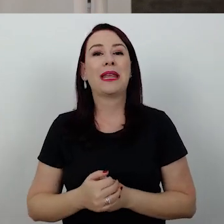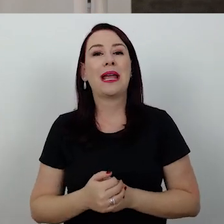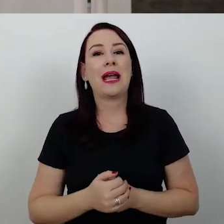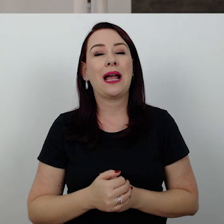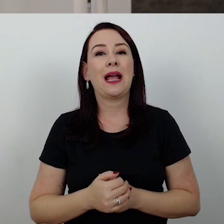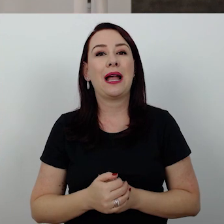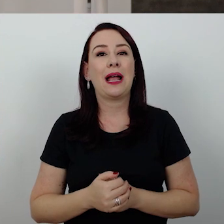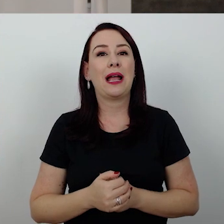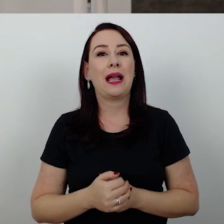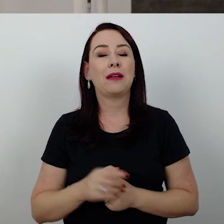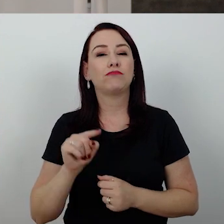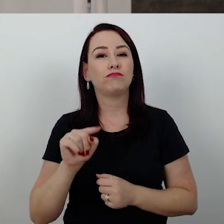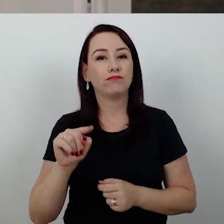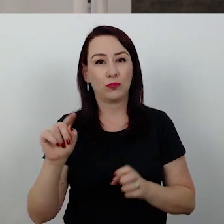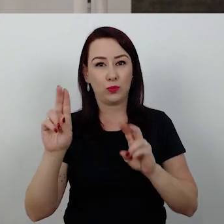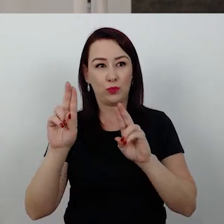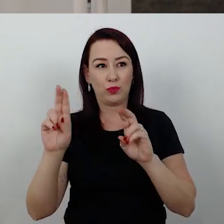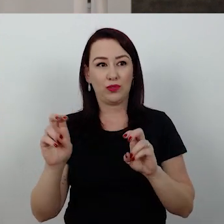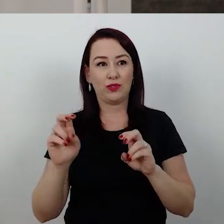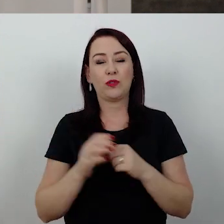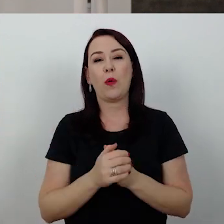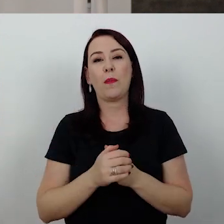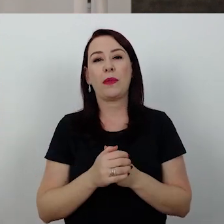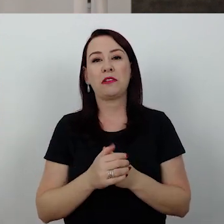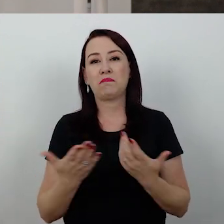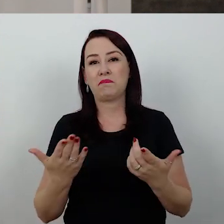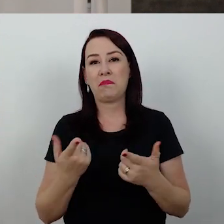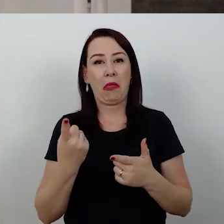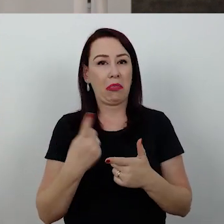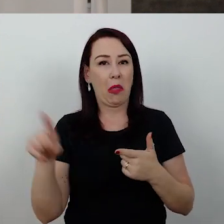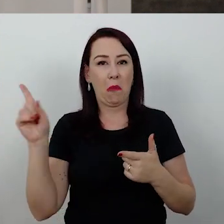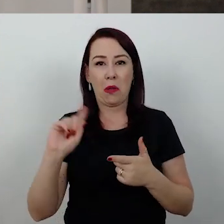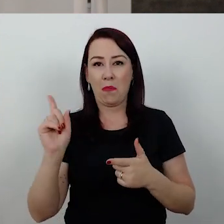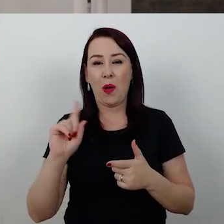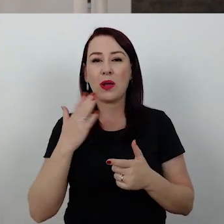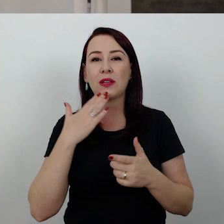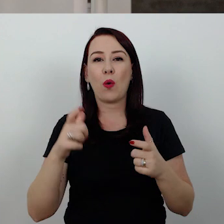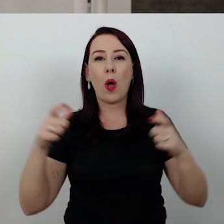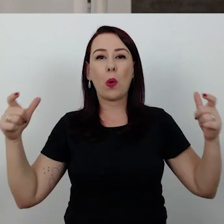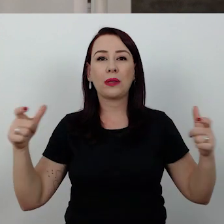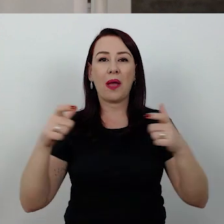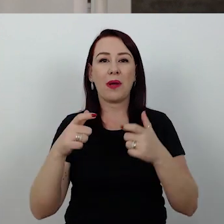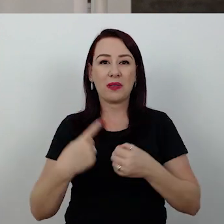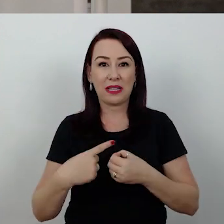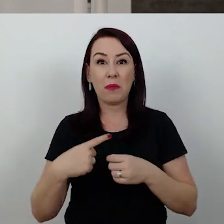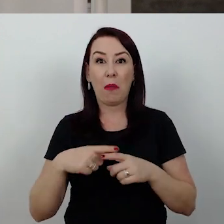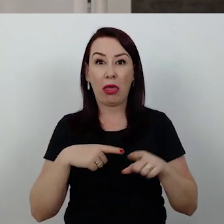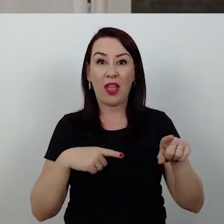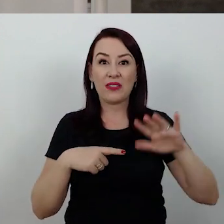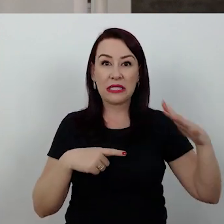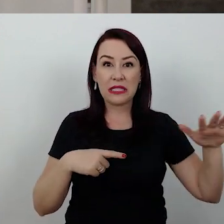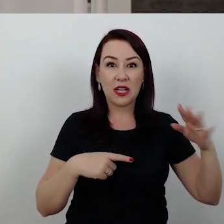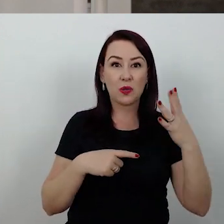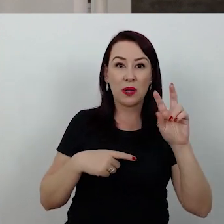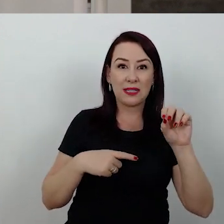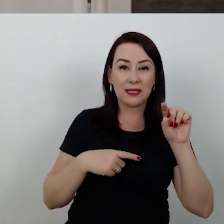Tami, foi essa questão de não importa o tamanho da cidade, né? Você fez uma Film Commission numa cidade de 450 mil,